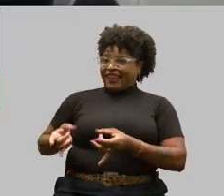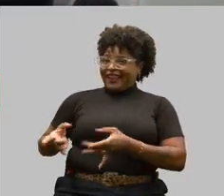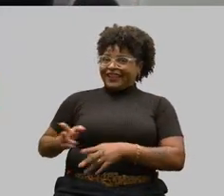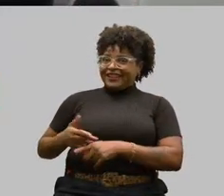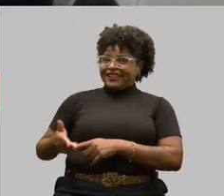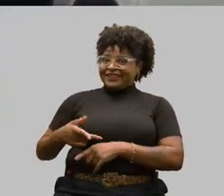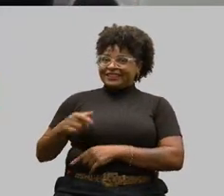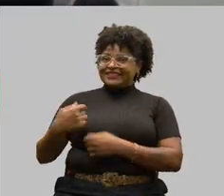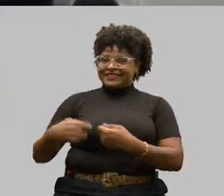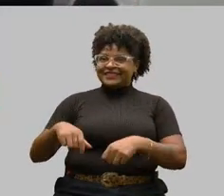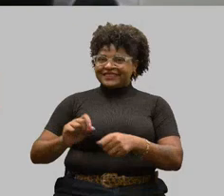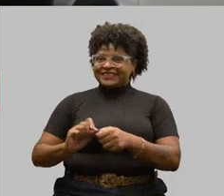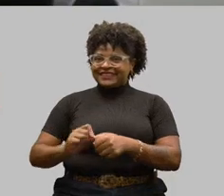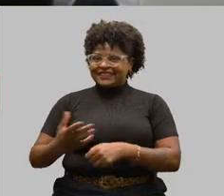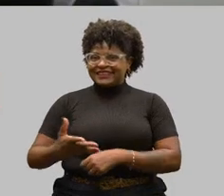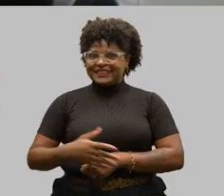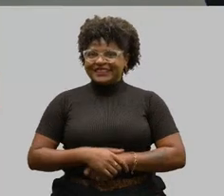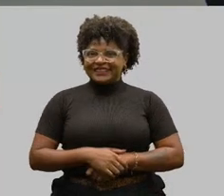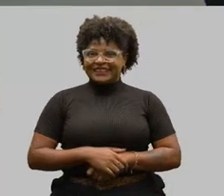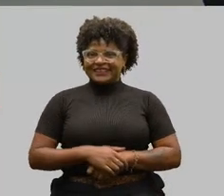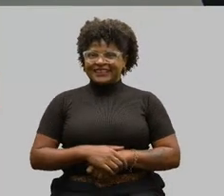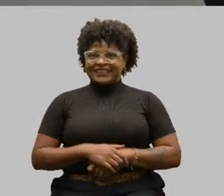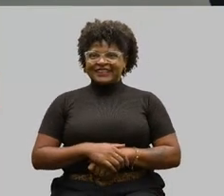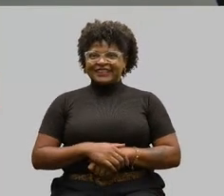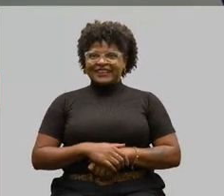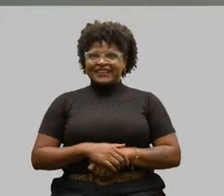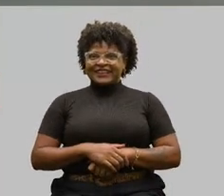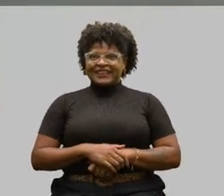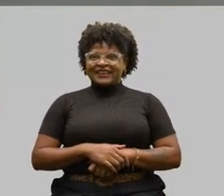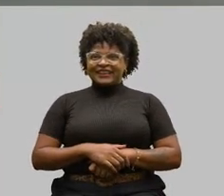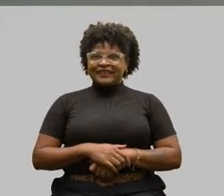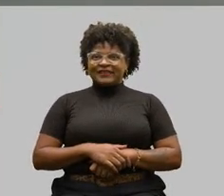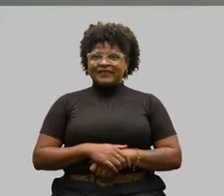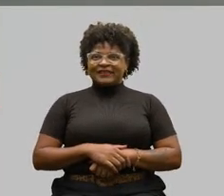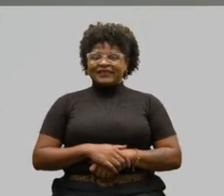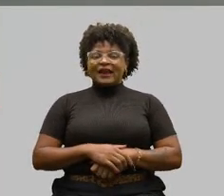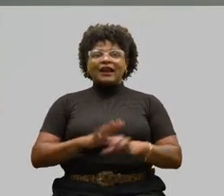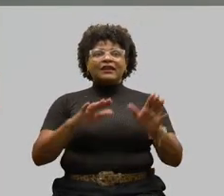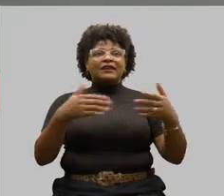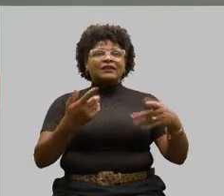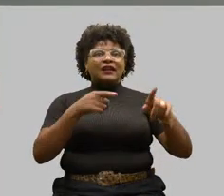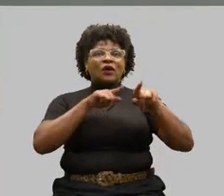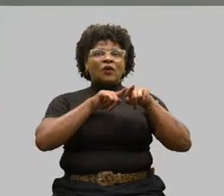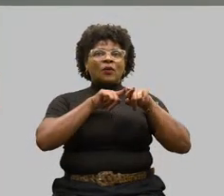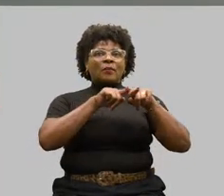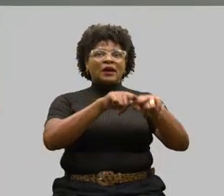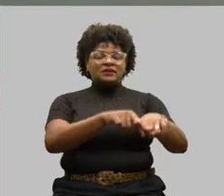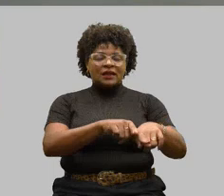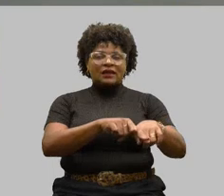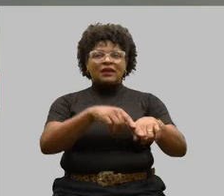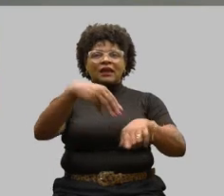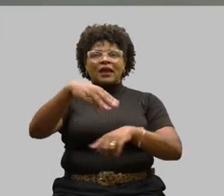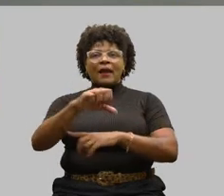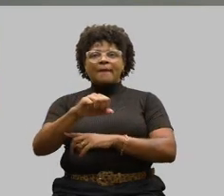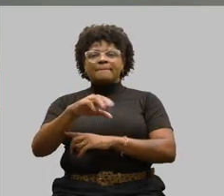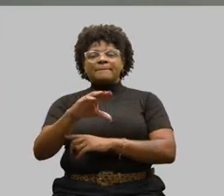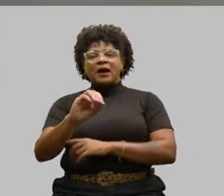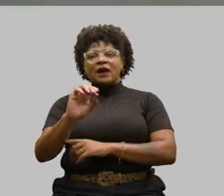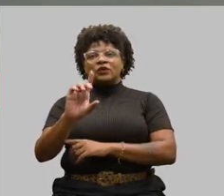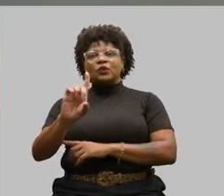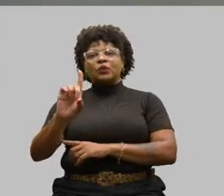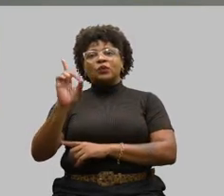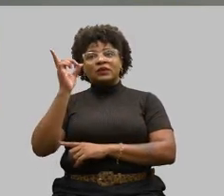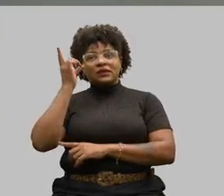fazer eu queria agradecer a parceria ao manual que é o Leonardo né